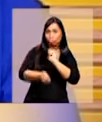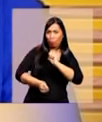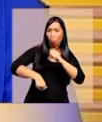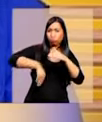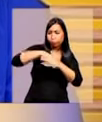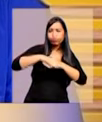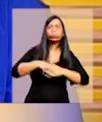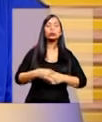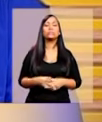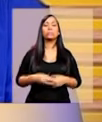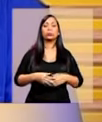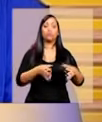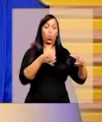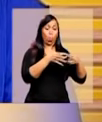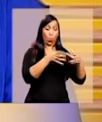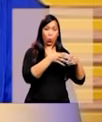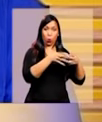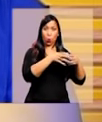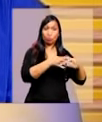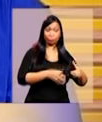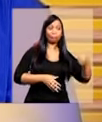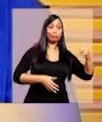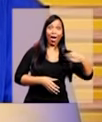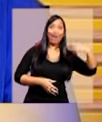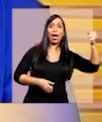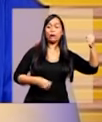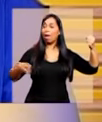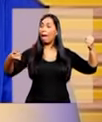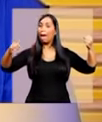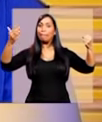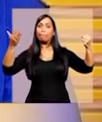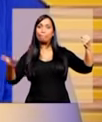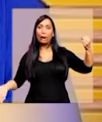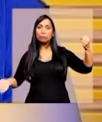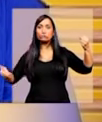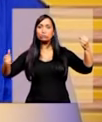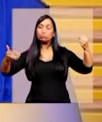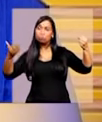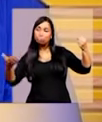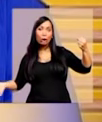exemplo. Numa partida de futebol em que um time vence o outro,